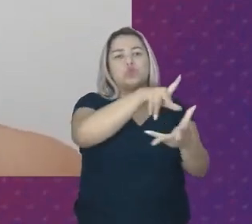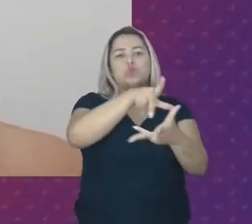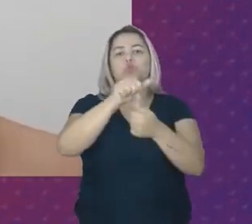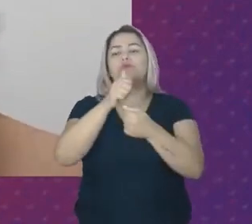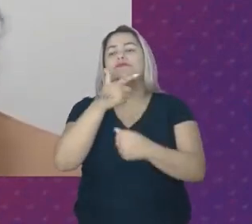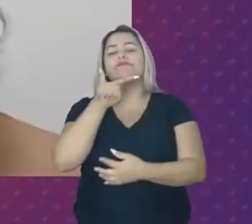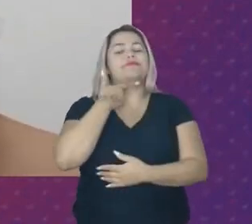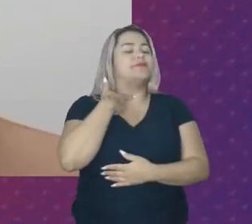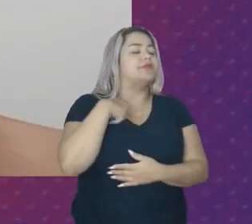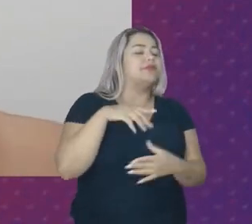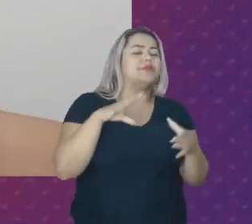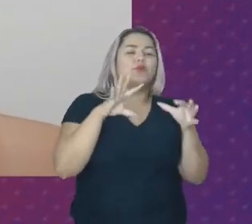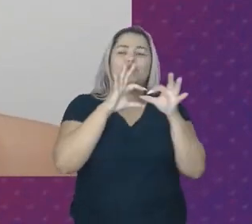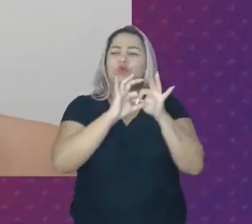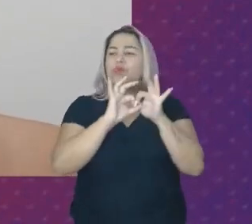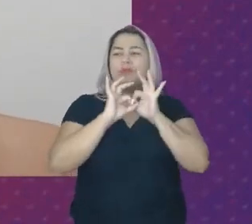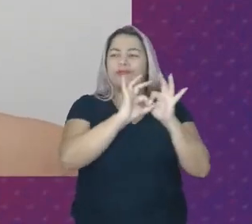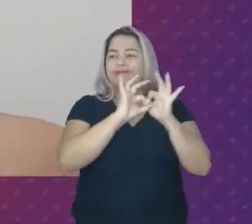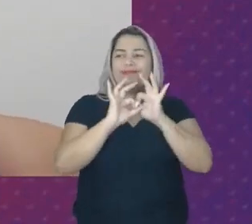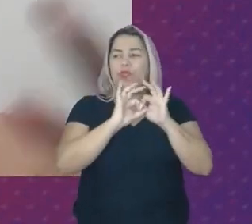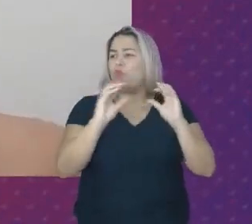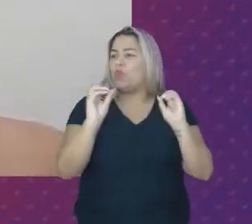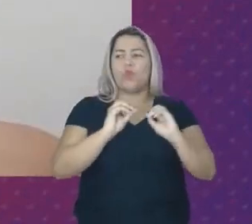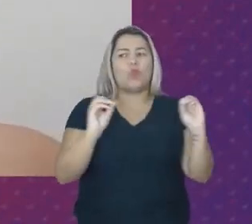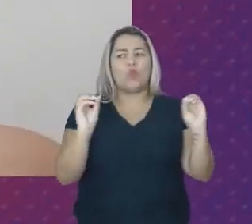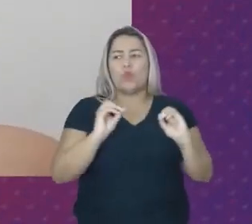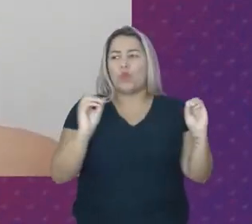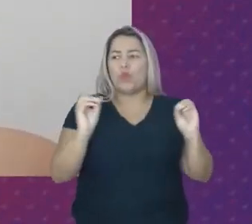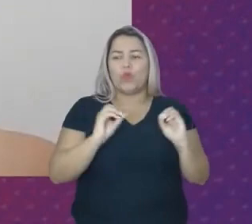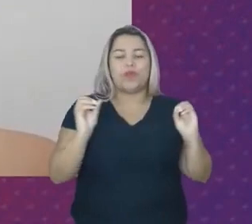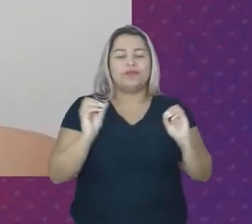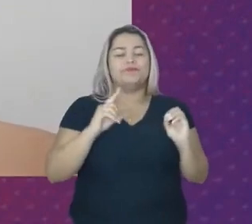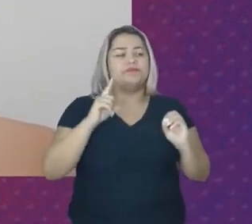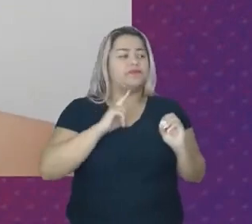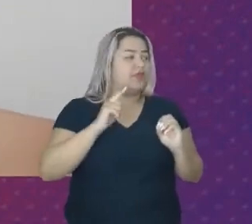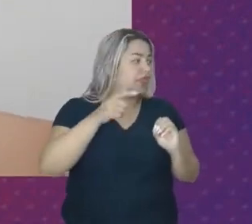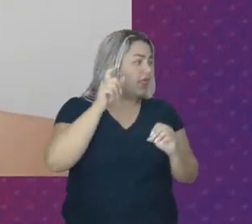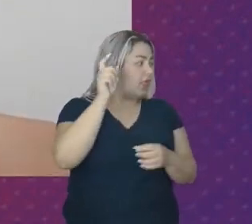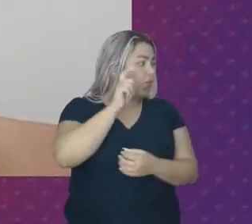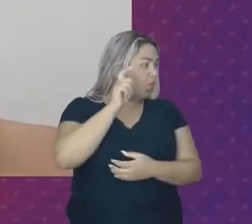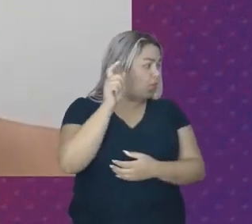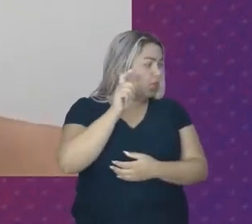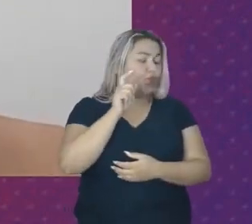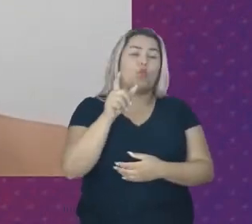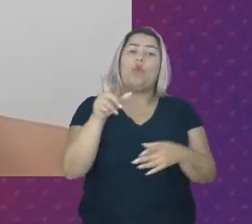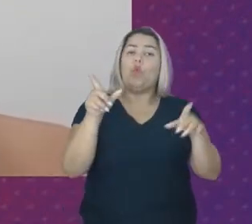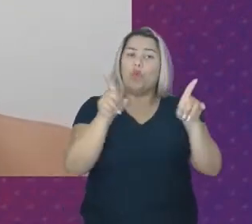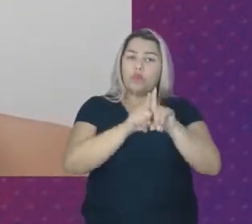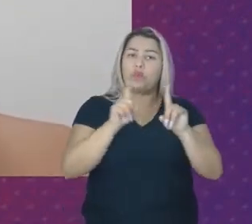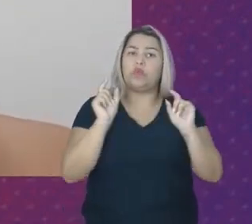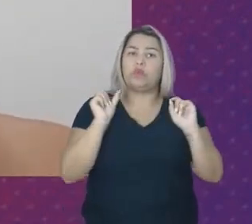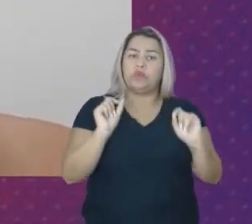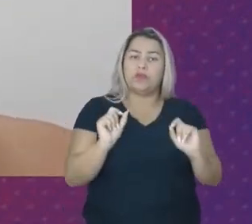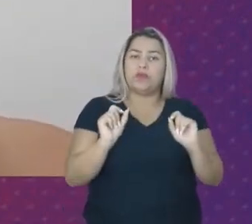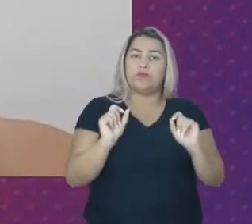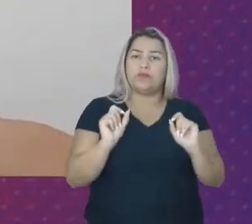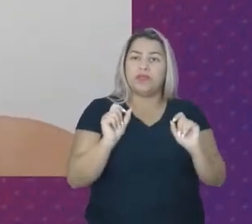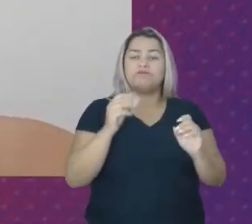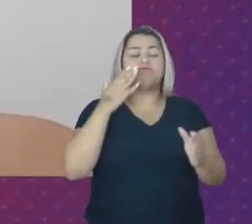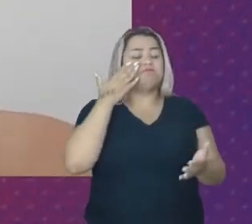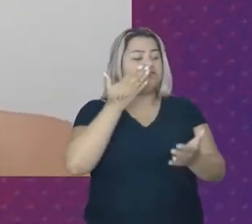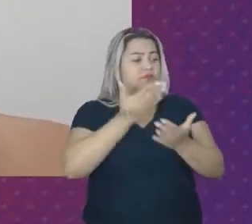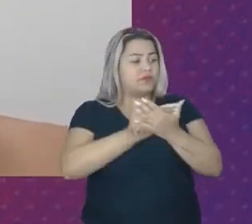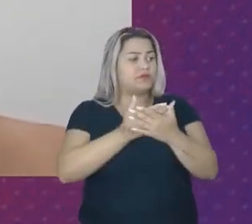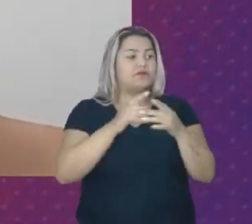novidades, não se prender, de ter grandes ambições. E eu acredito que não é